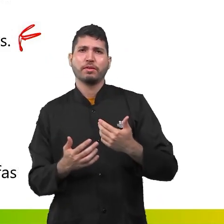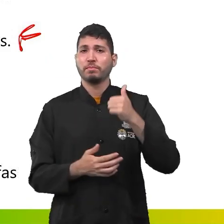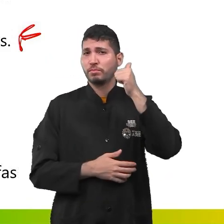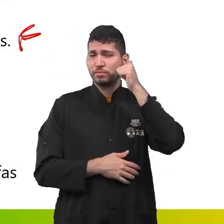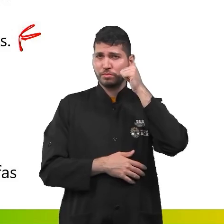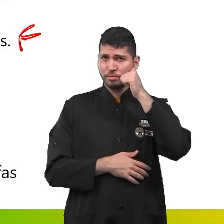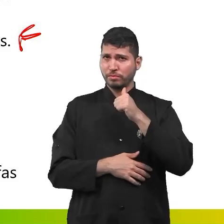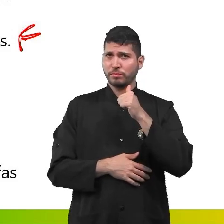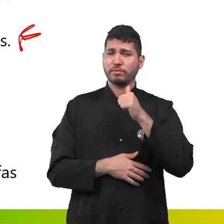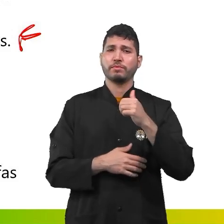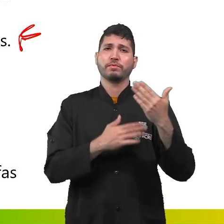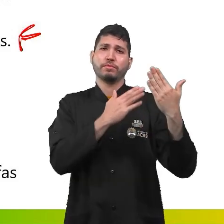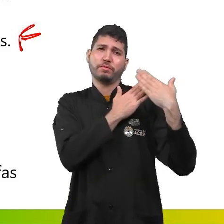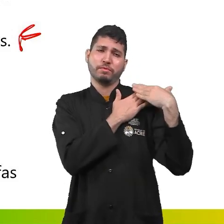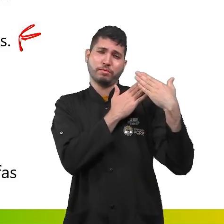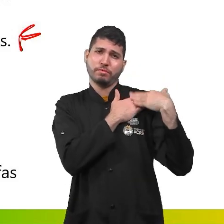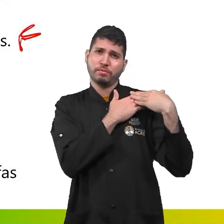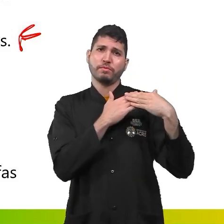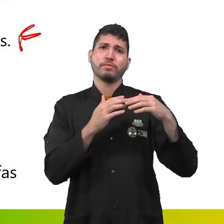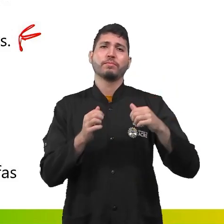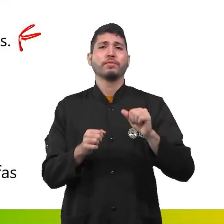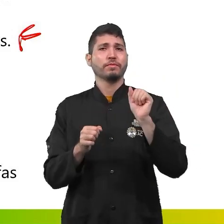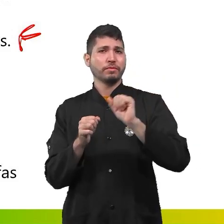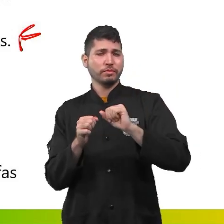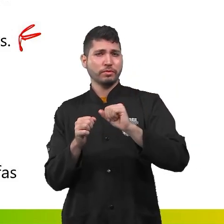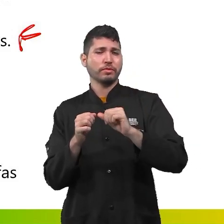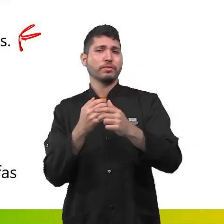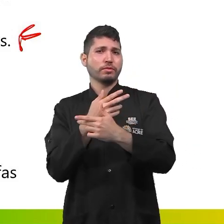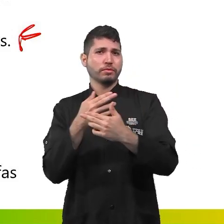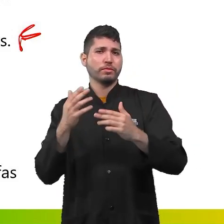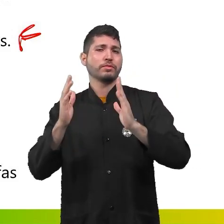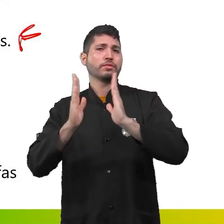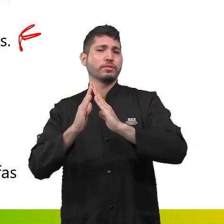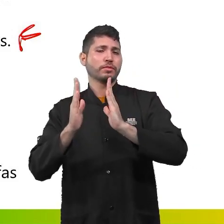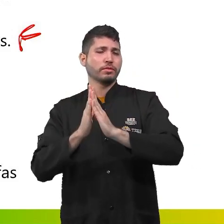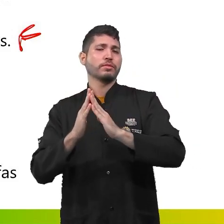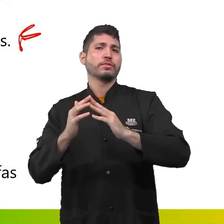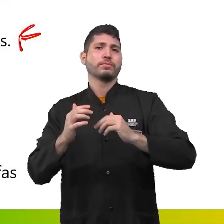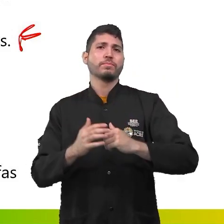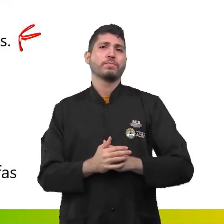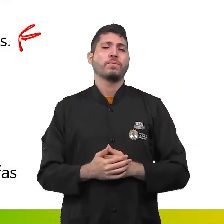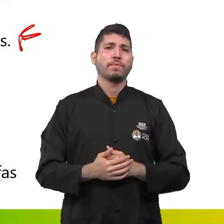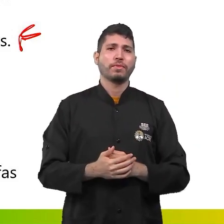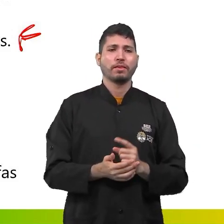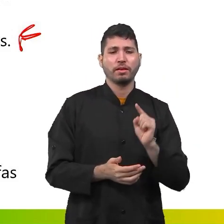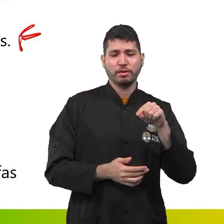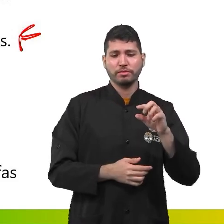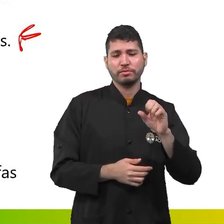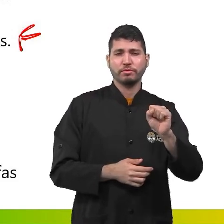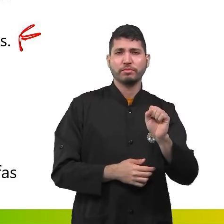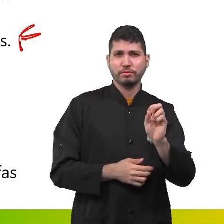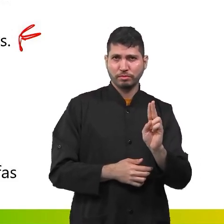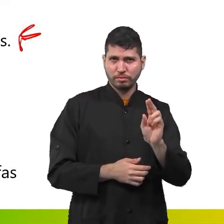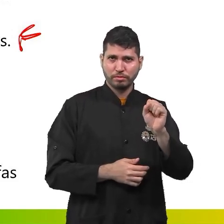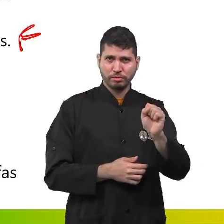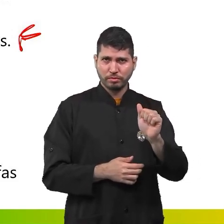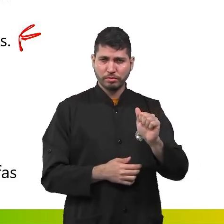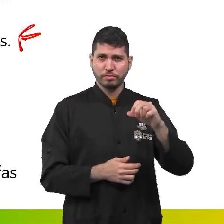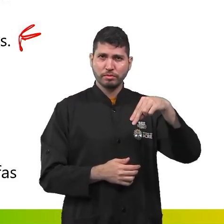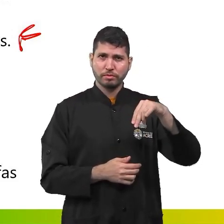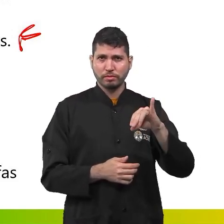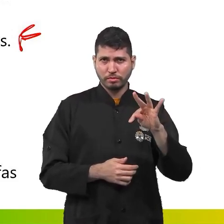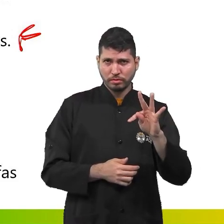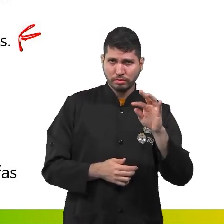que responsável pelas tarefas domésticas. Mas na questão da Suzanita, não, realmente ela, né, a